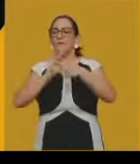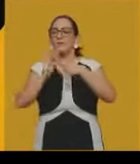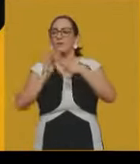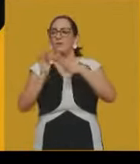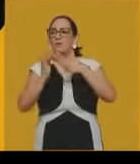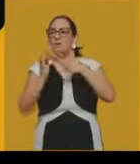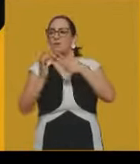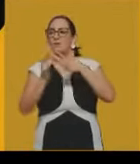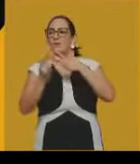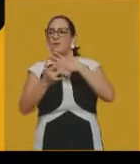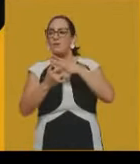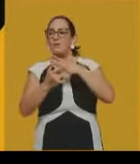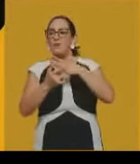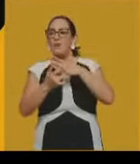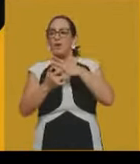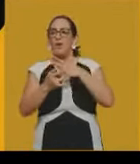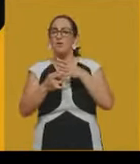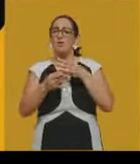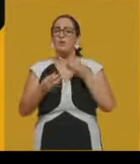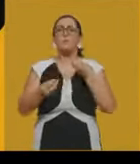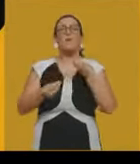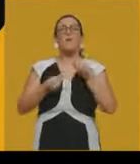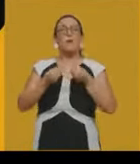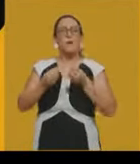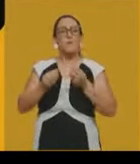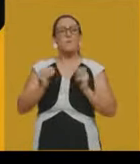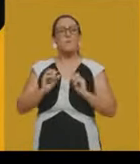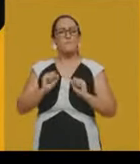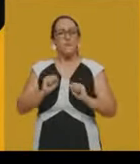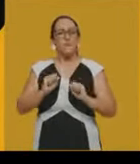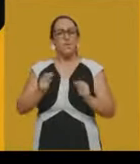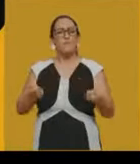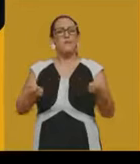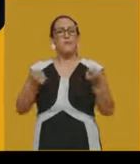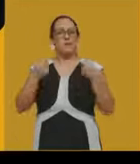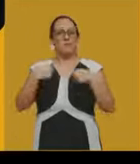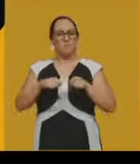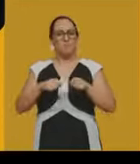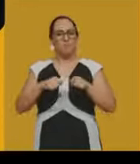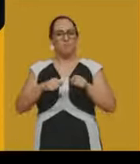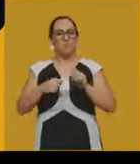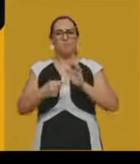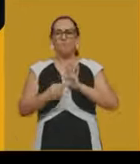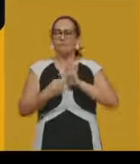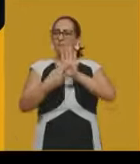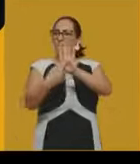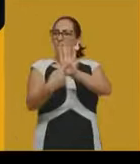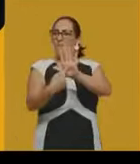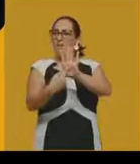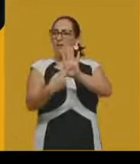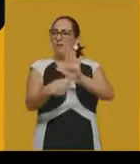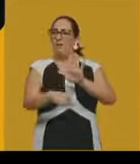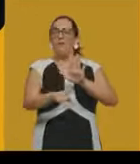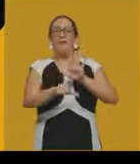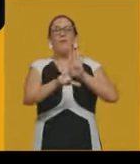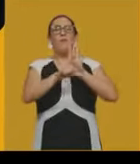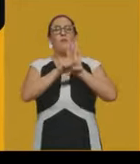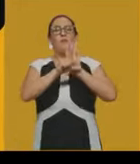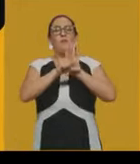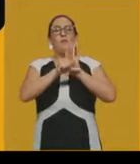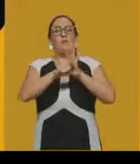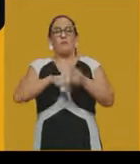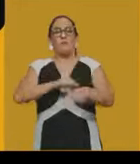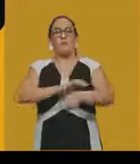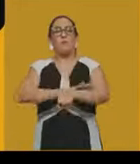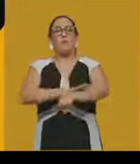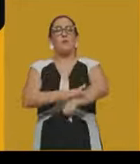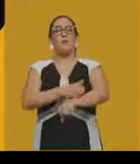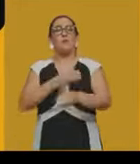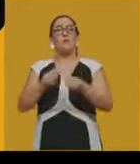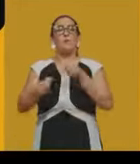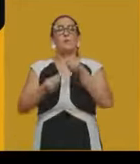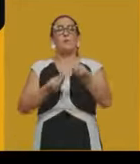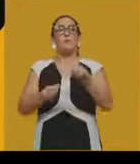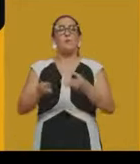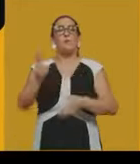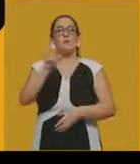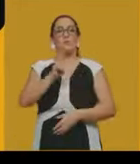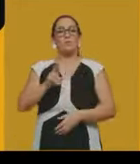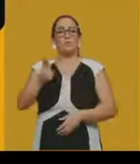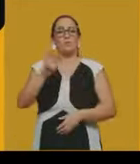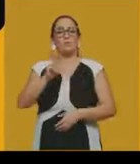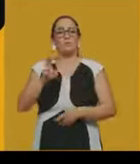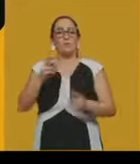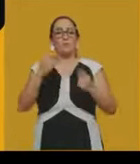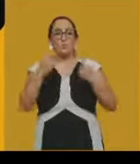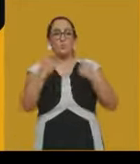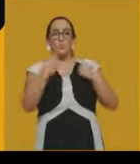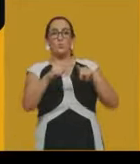redes sociais, se elas podem legitimar o racismo e ao mesmo tempo refletir como elas podem ser utilizadas como combate ao